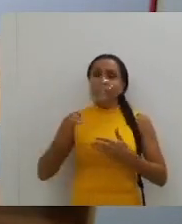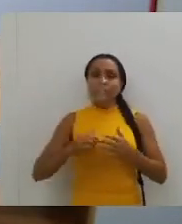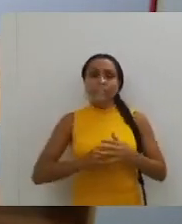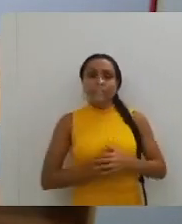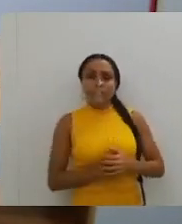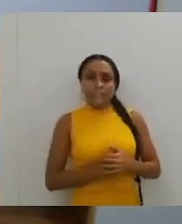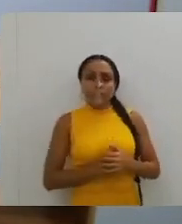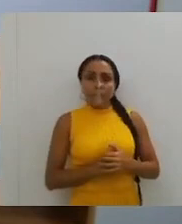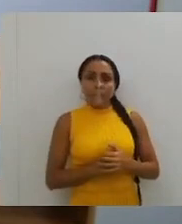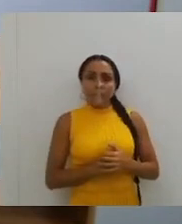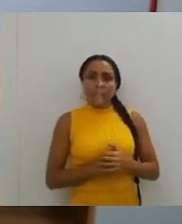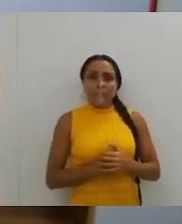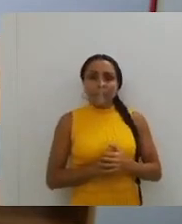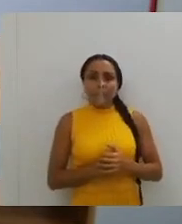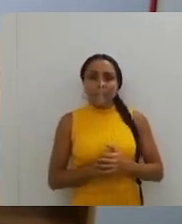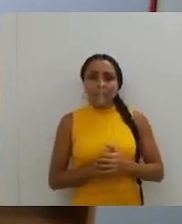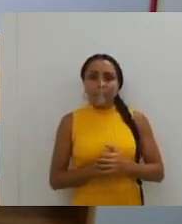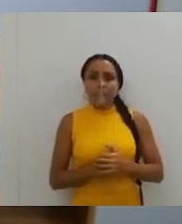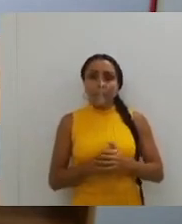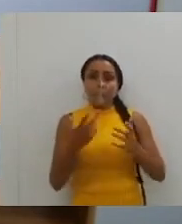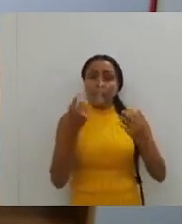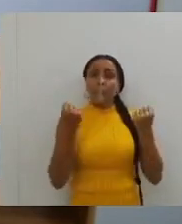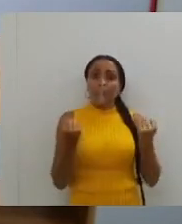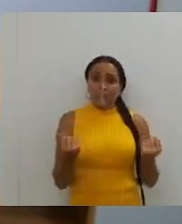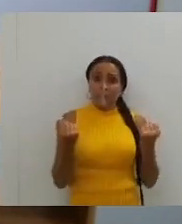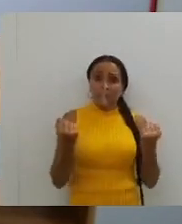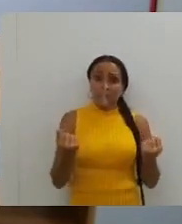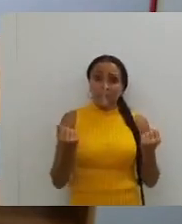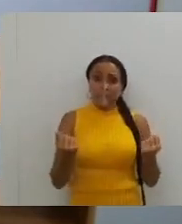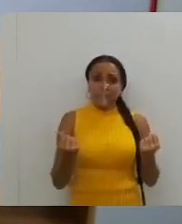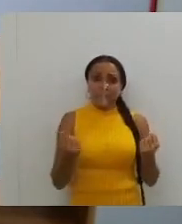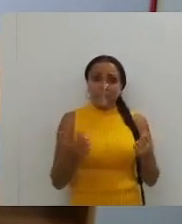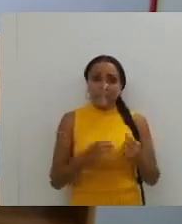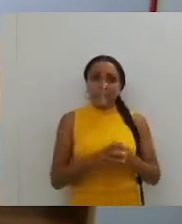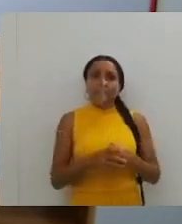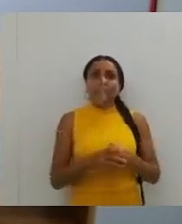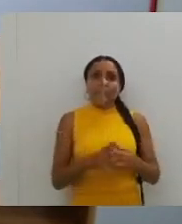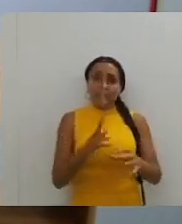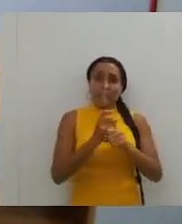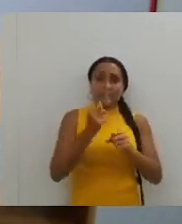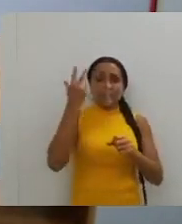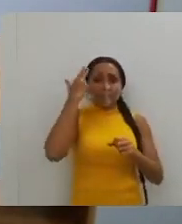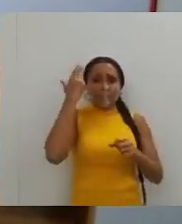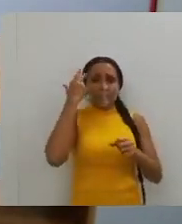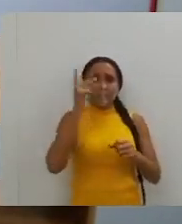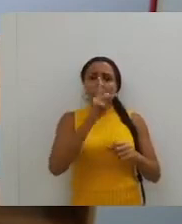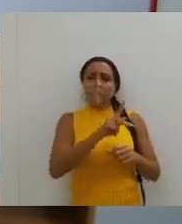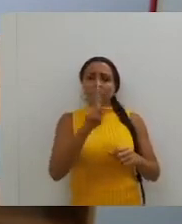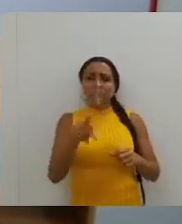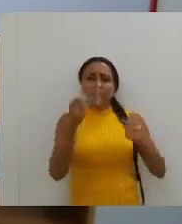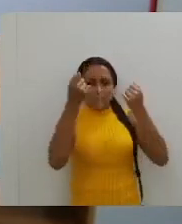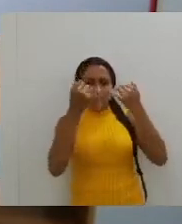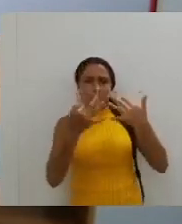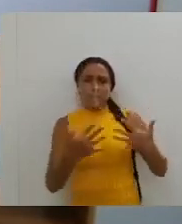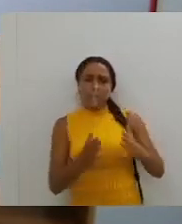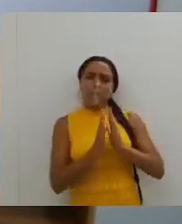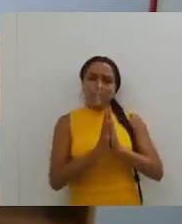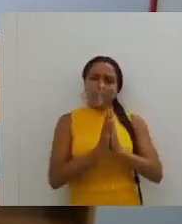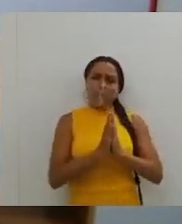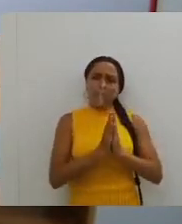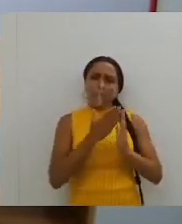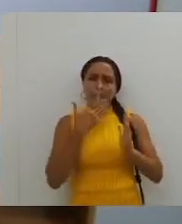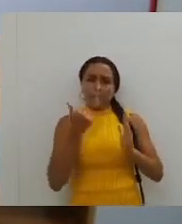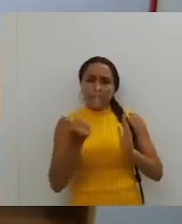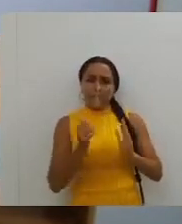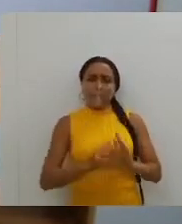força gravitacional, que é o peso, e a reação, que é a normal. Professor, explica melhor, por favor? Vamos